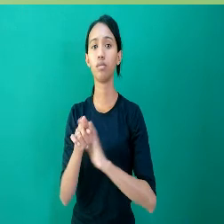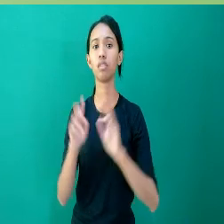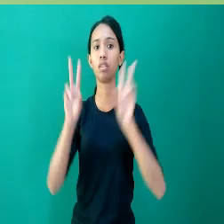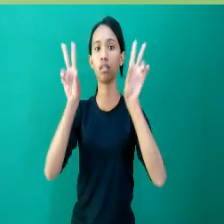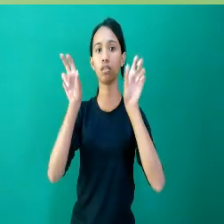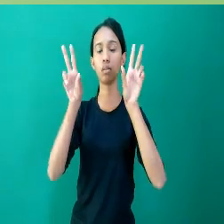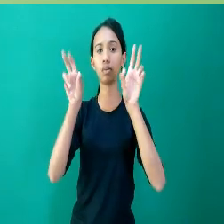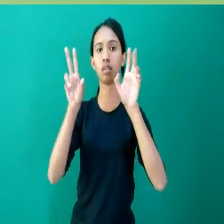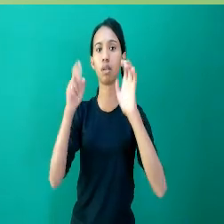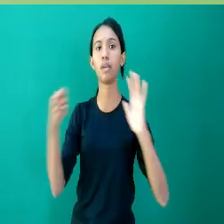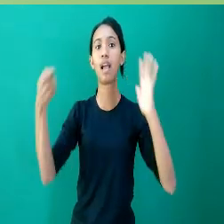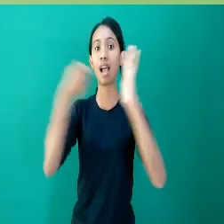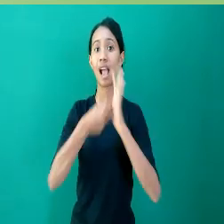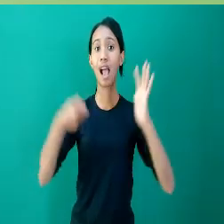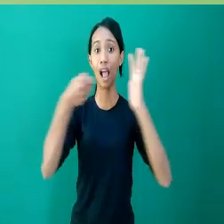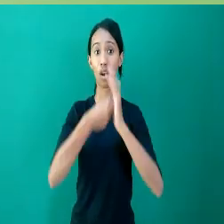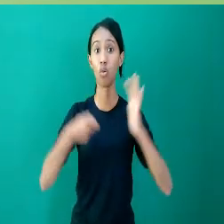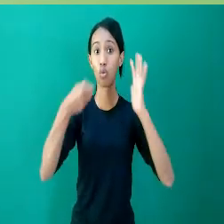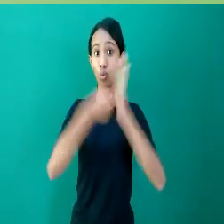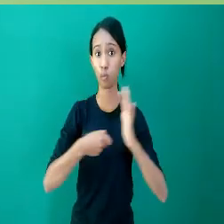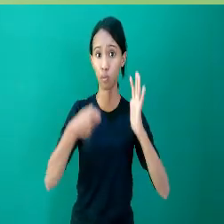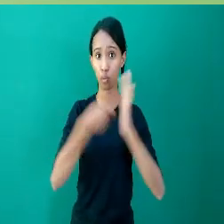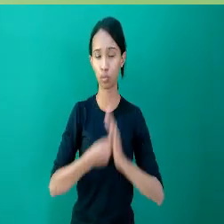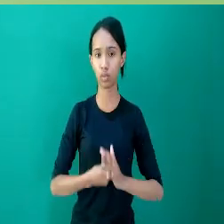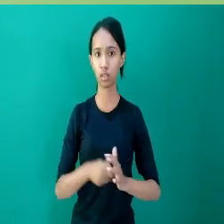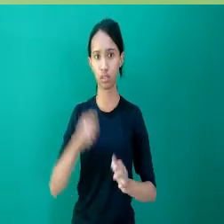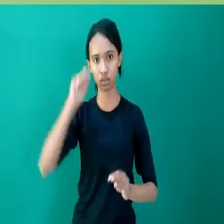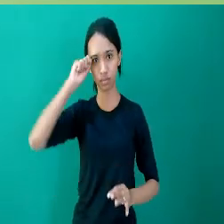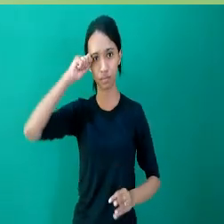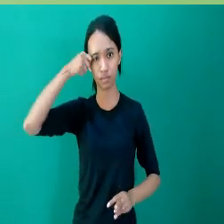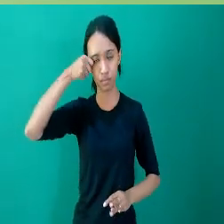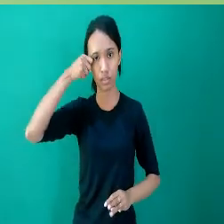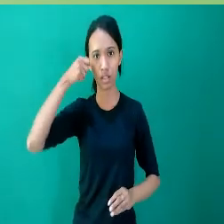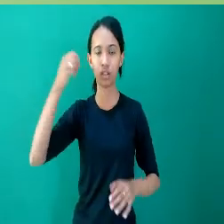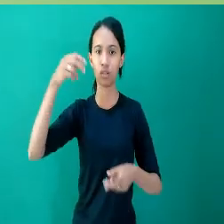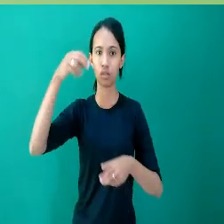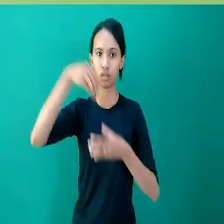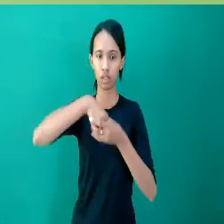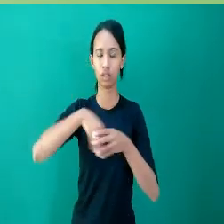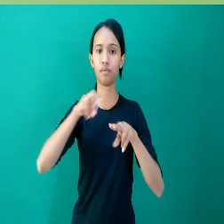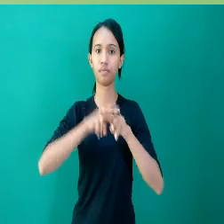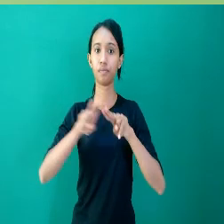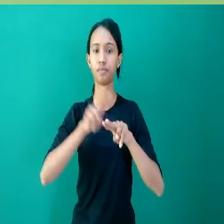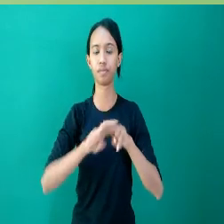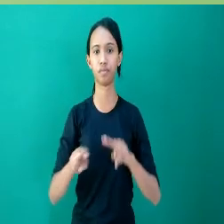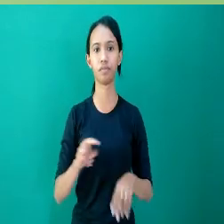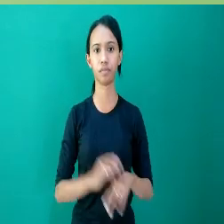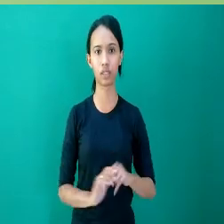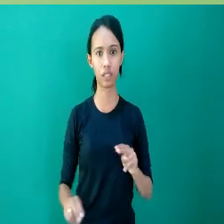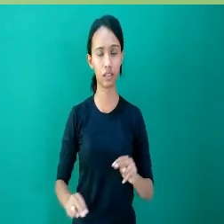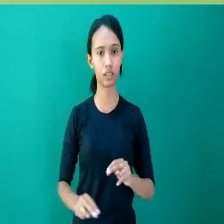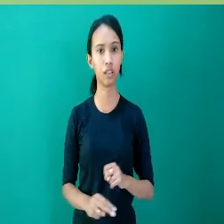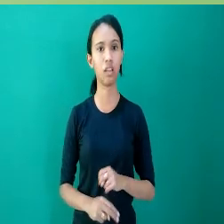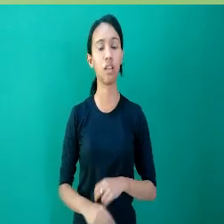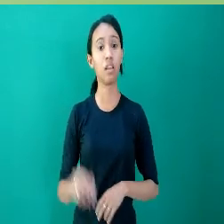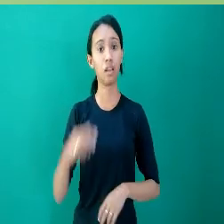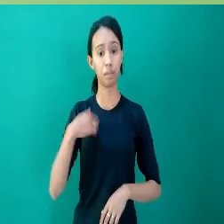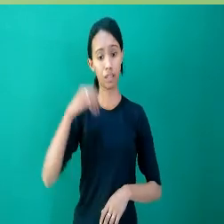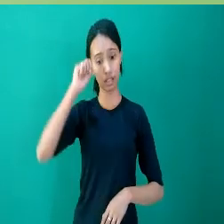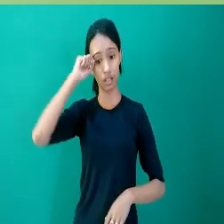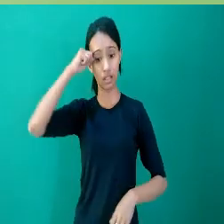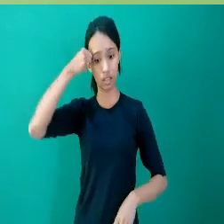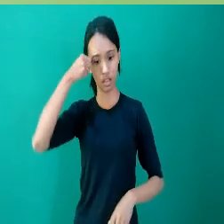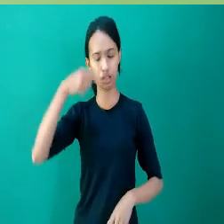tia, né, sobre a luta por uma vaga do negro no parlamento santinês. Mas, apesar de ser negro, tem representatividade, a gente tem que